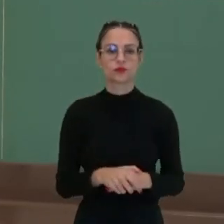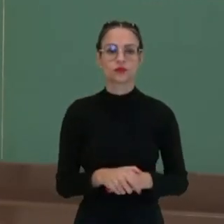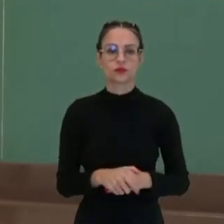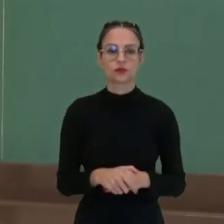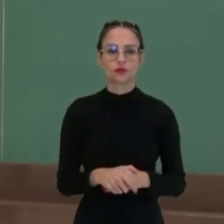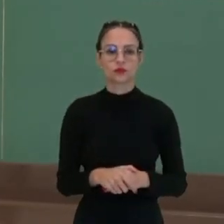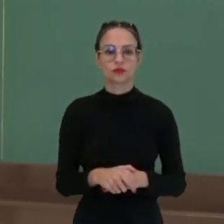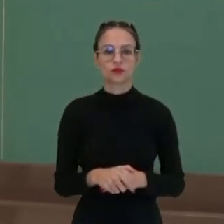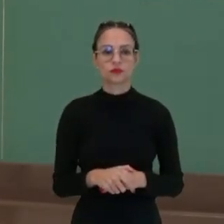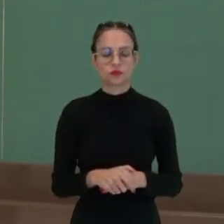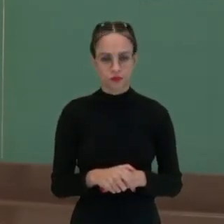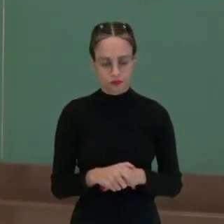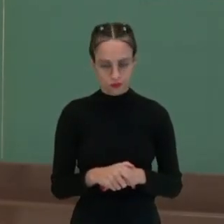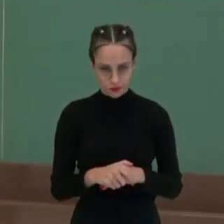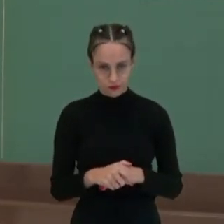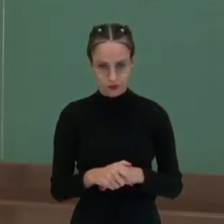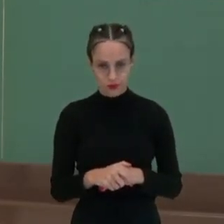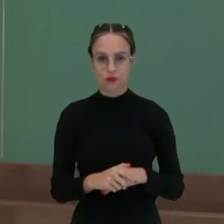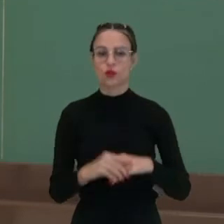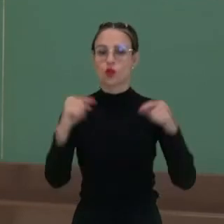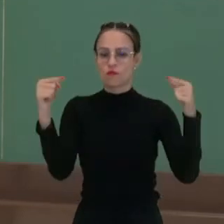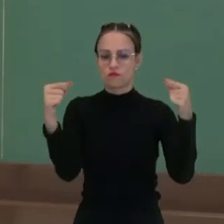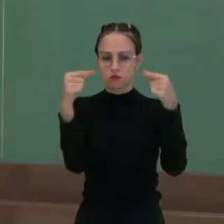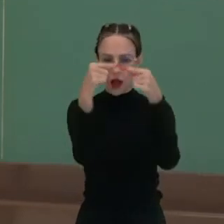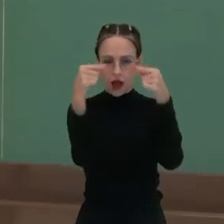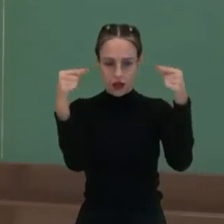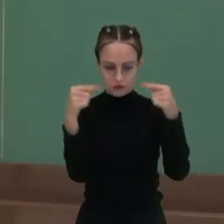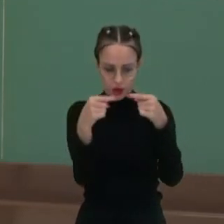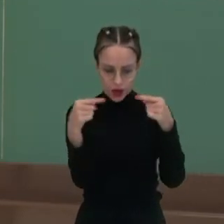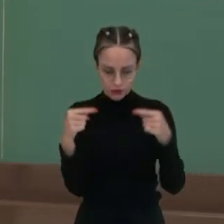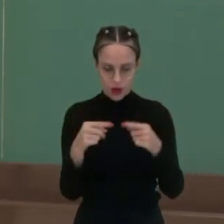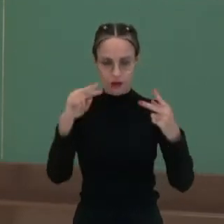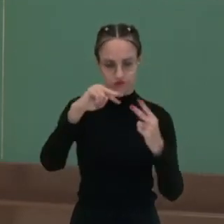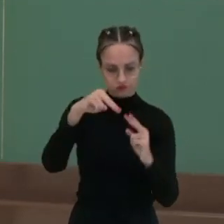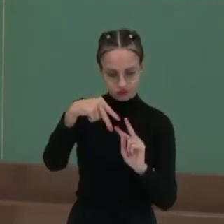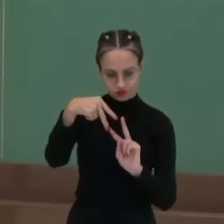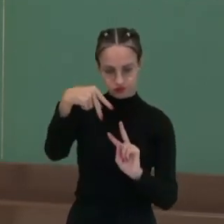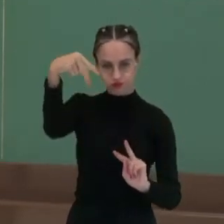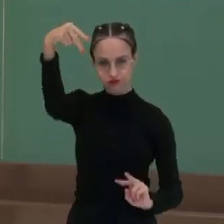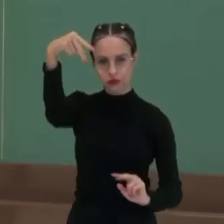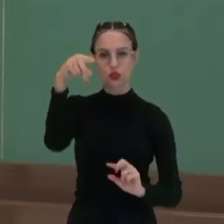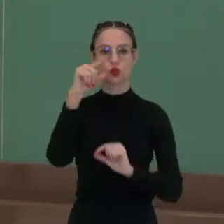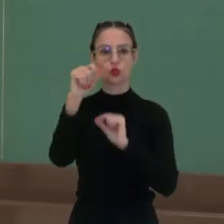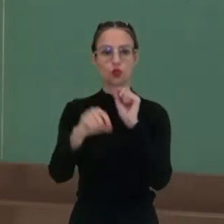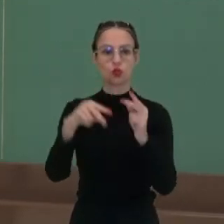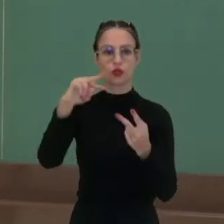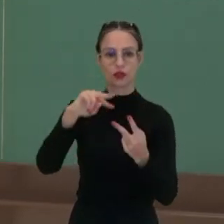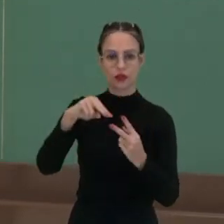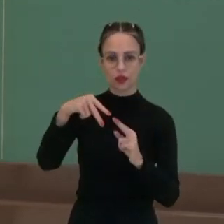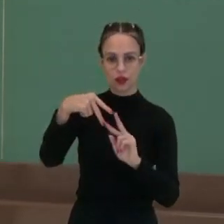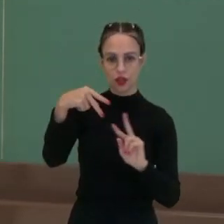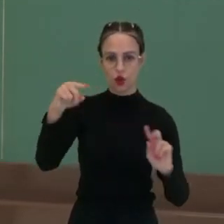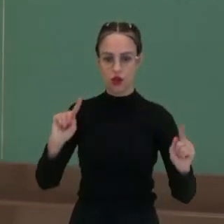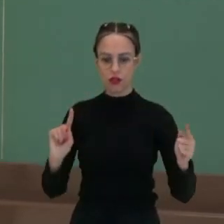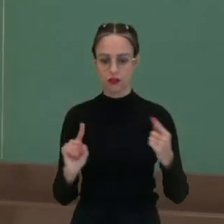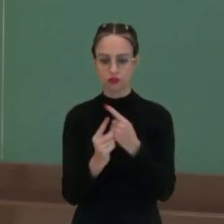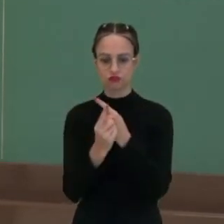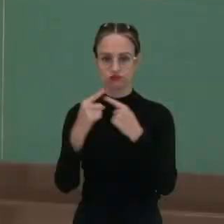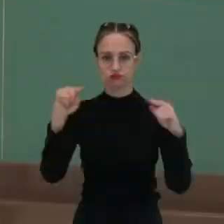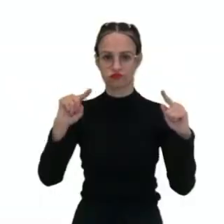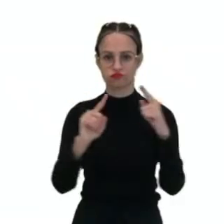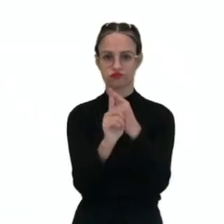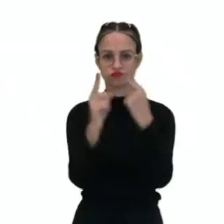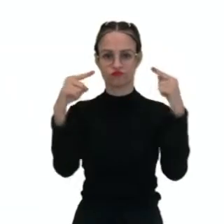dois filamentos que constituem o DNA, eles vão enrolando-se um sobre o